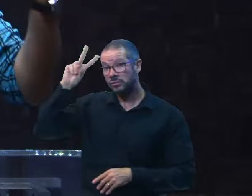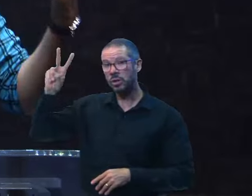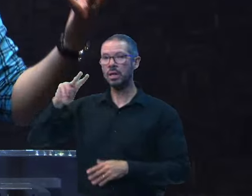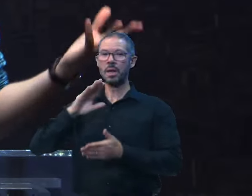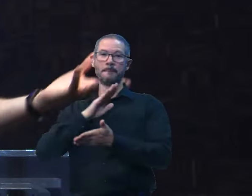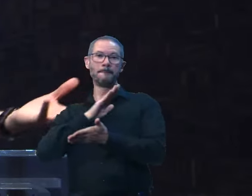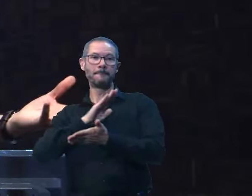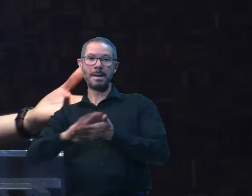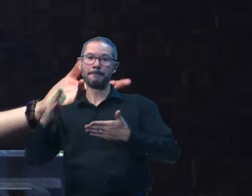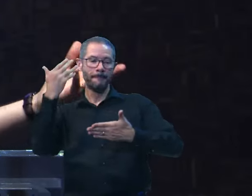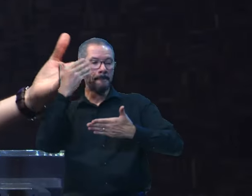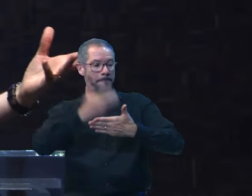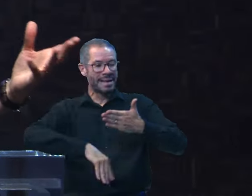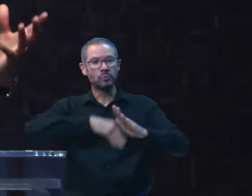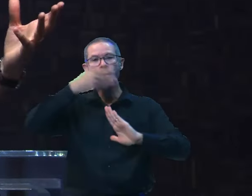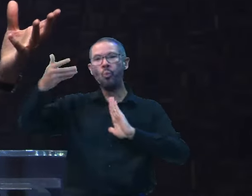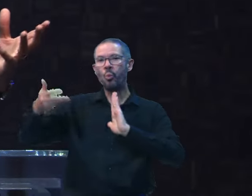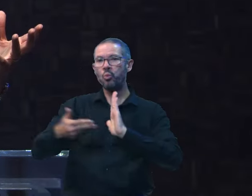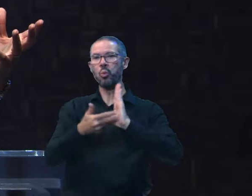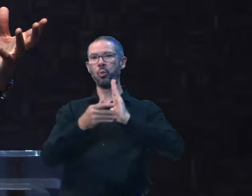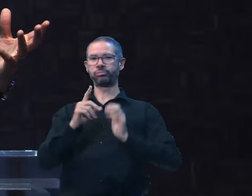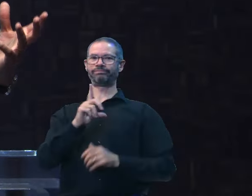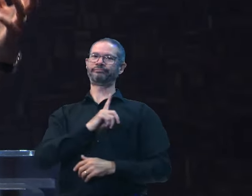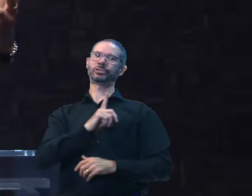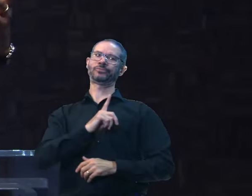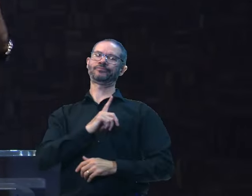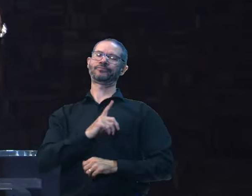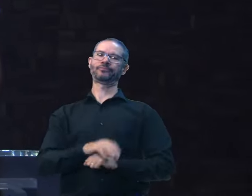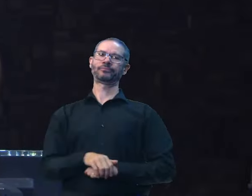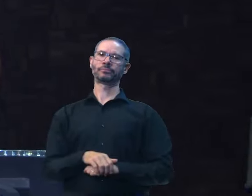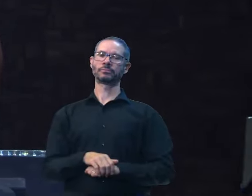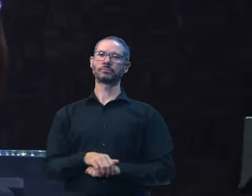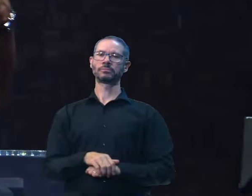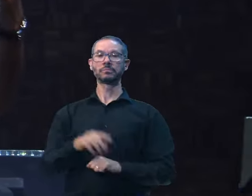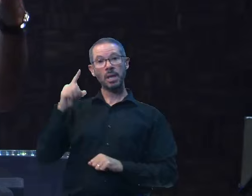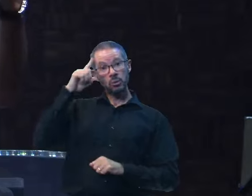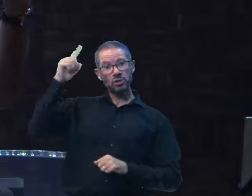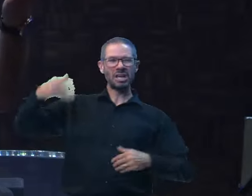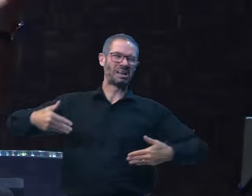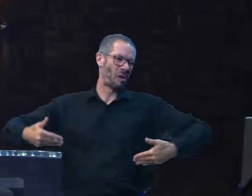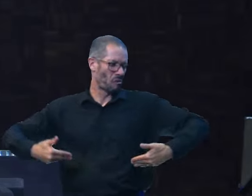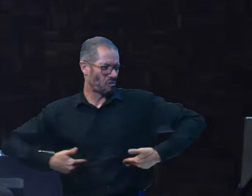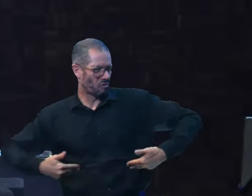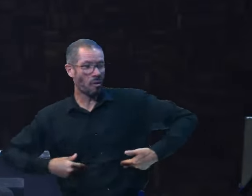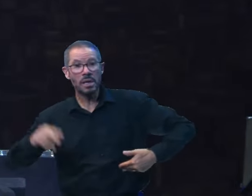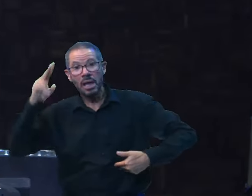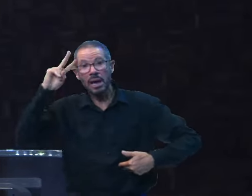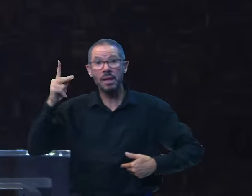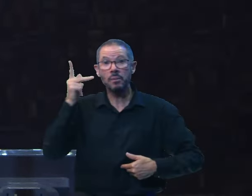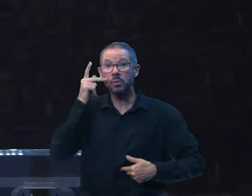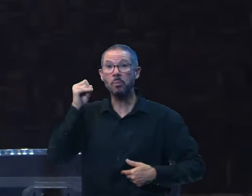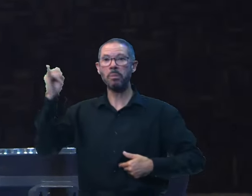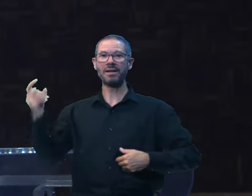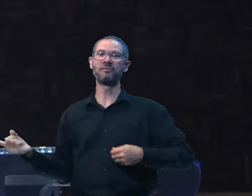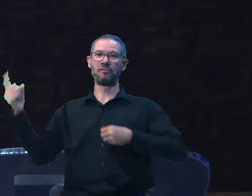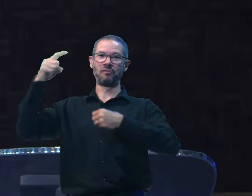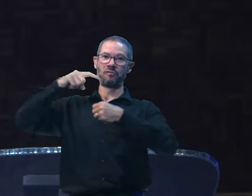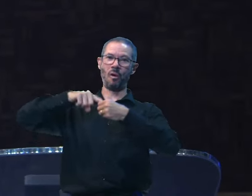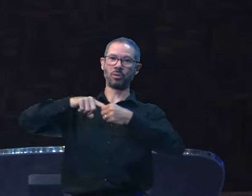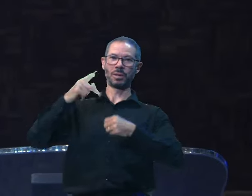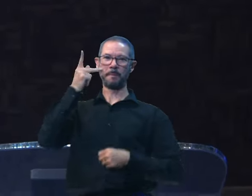tudo, perde tudo. Tudo que tinha. Então, um dia que ele está com fome, ele lembra do pai e volta para a casa do